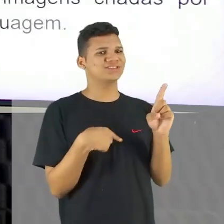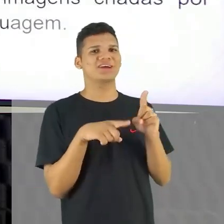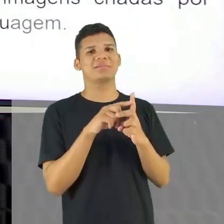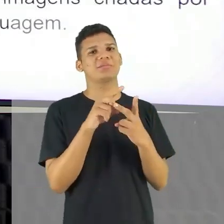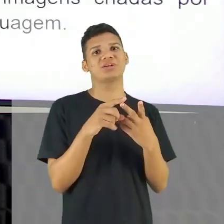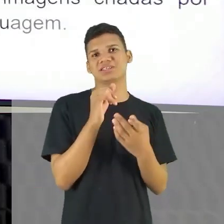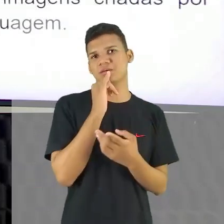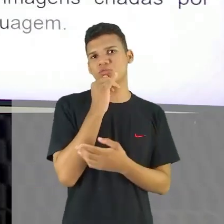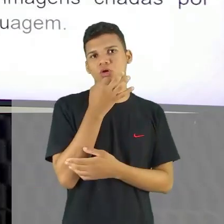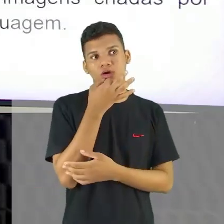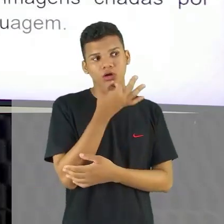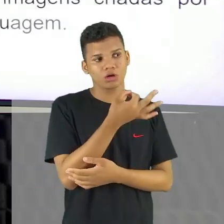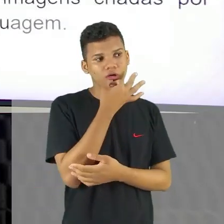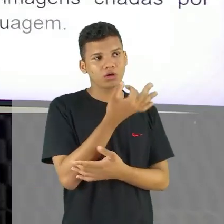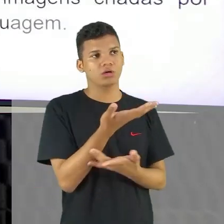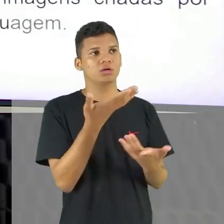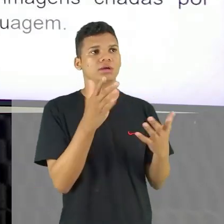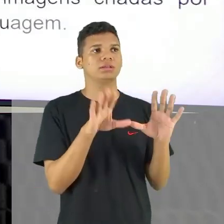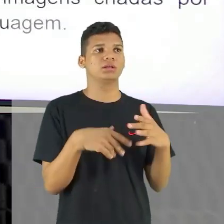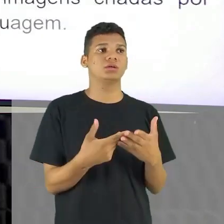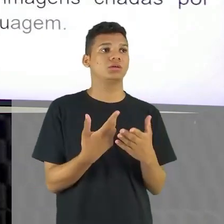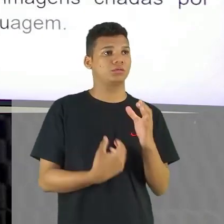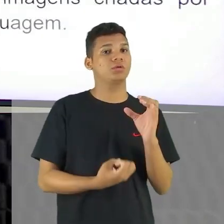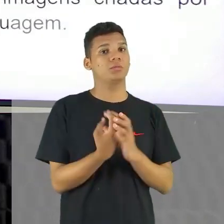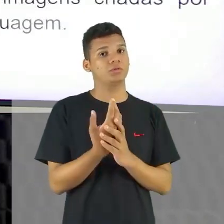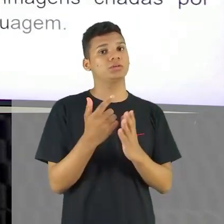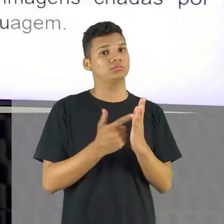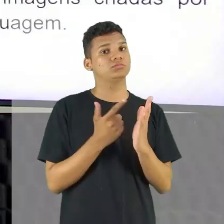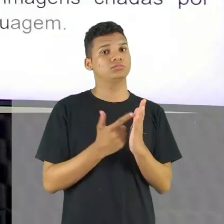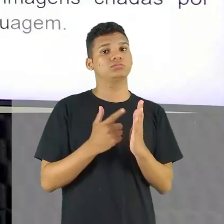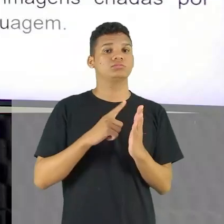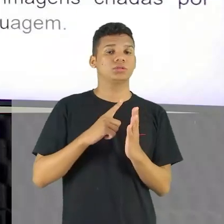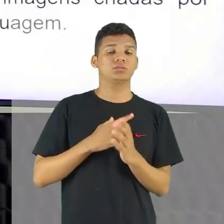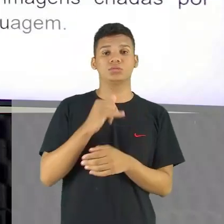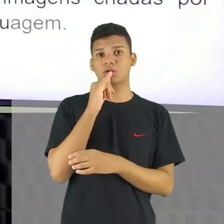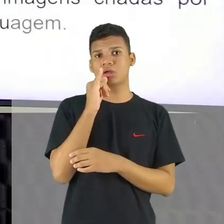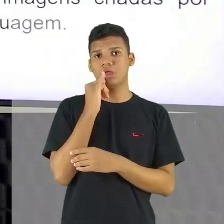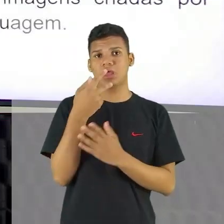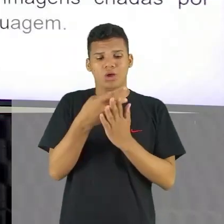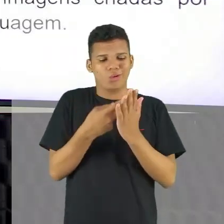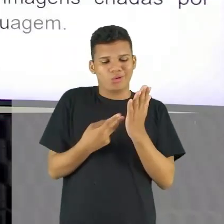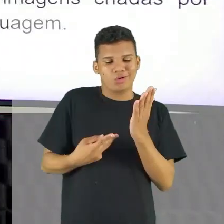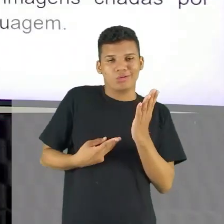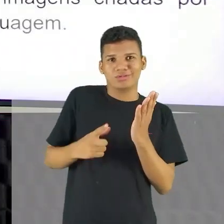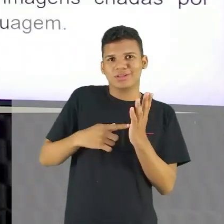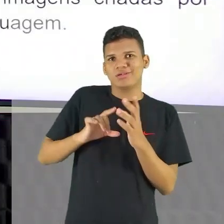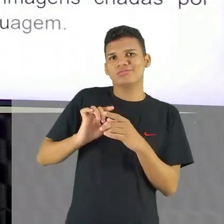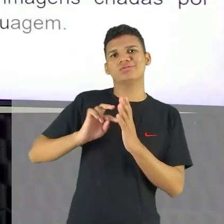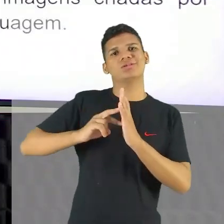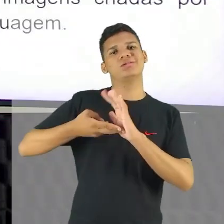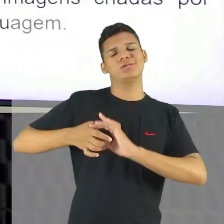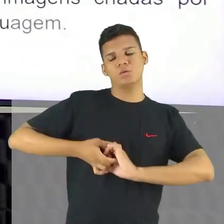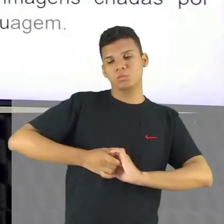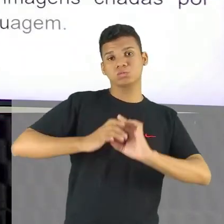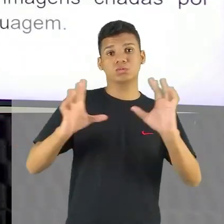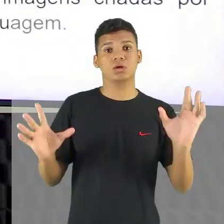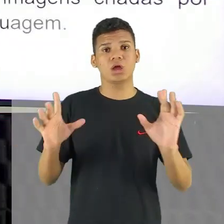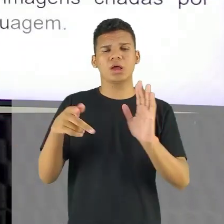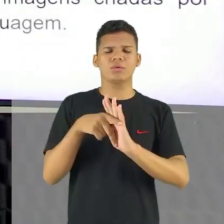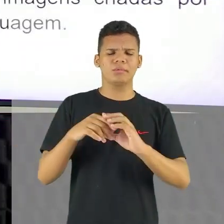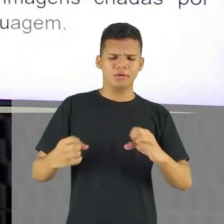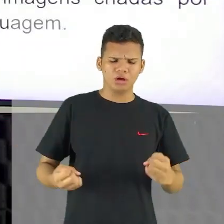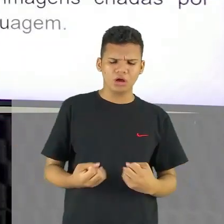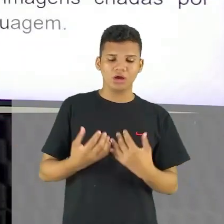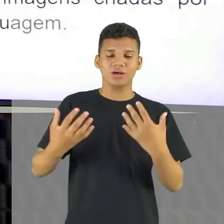sobre algo, né? Poesia, a literatura tem disso. O poeta, ele tem essa liberdade de expressar nos